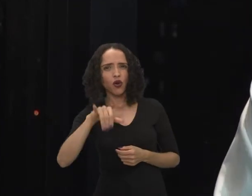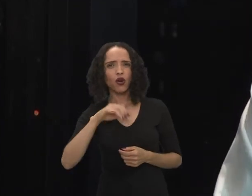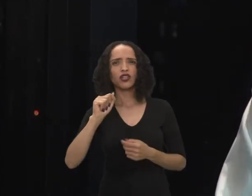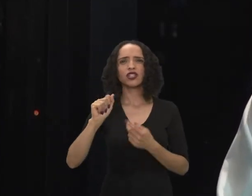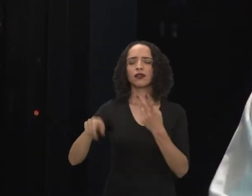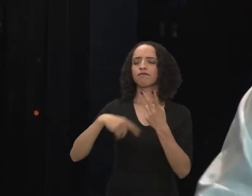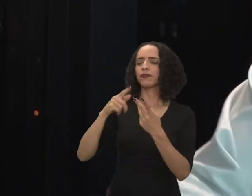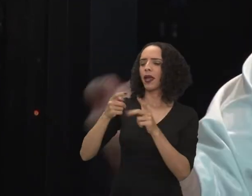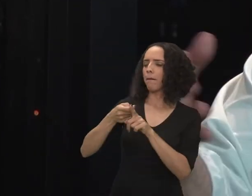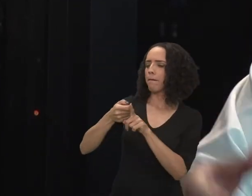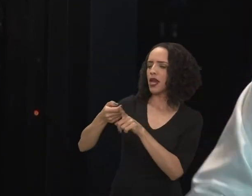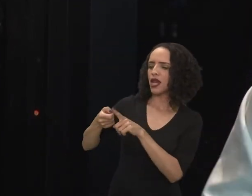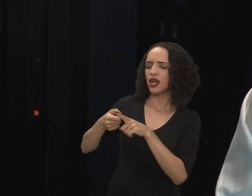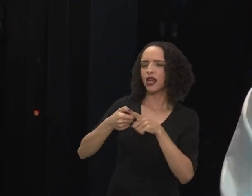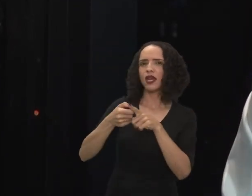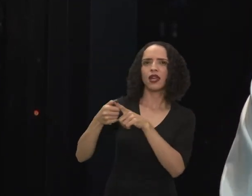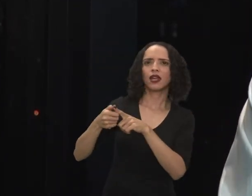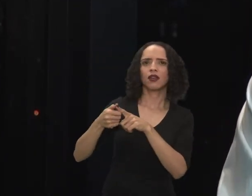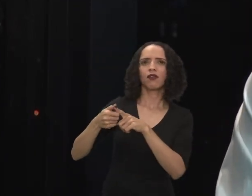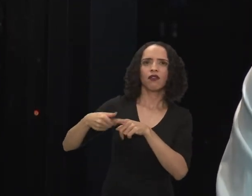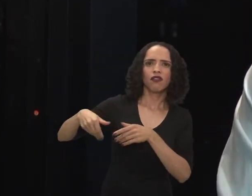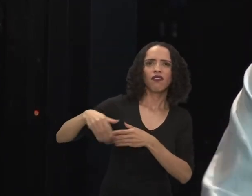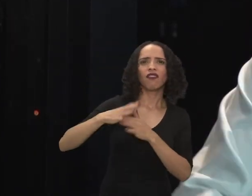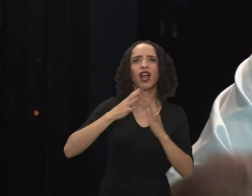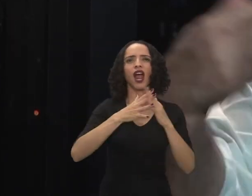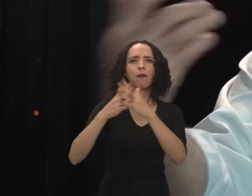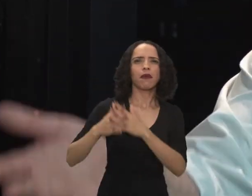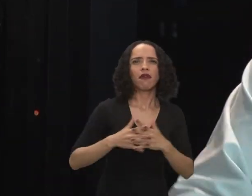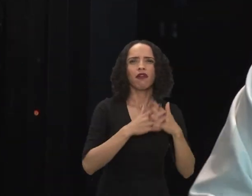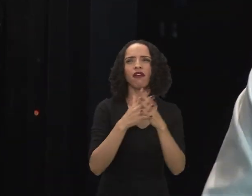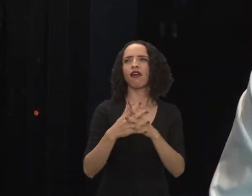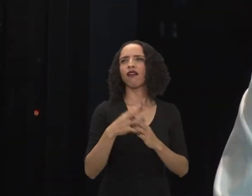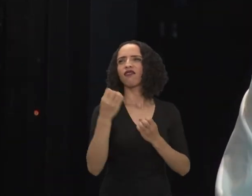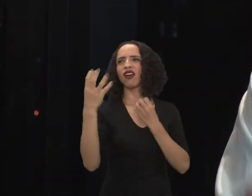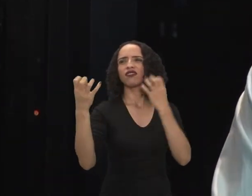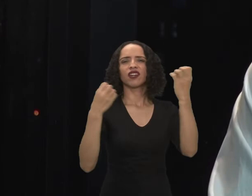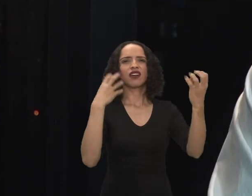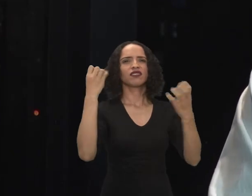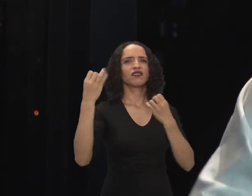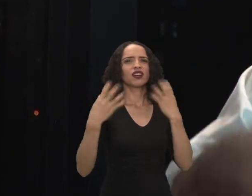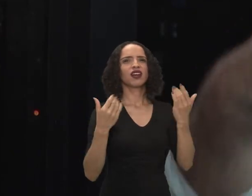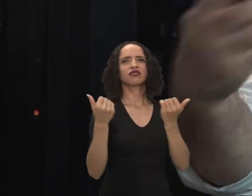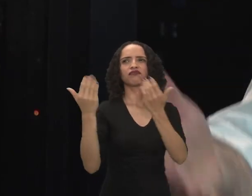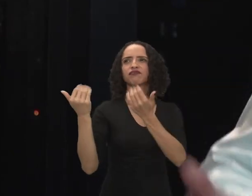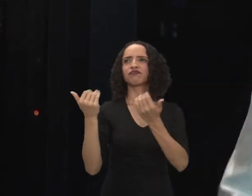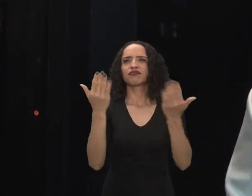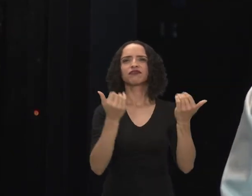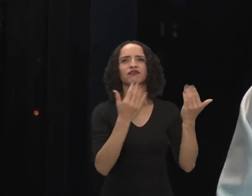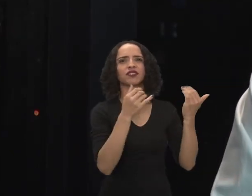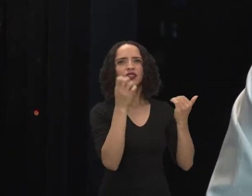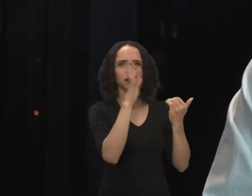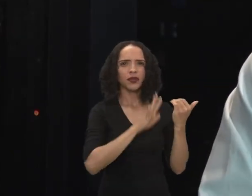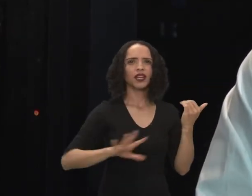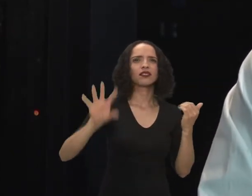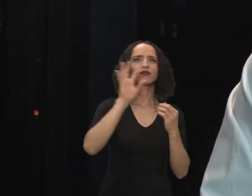grãos todos, coloca aquilo em um monte de caminhão, põe na estrada, leva num porto e exporta.